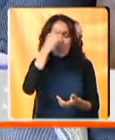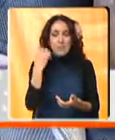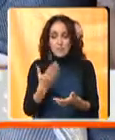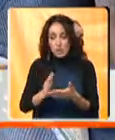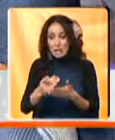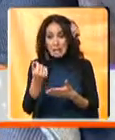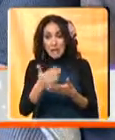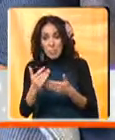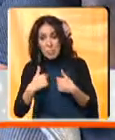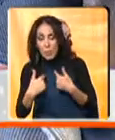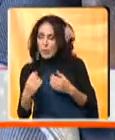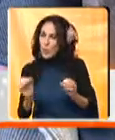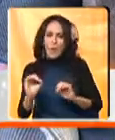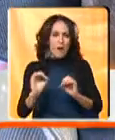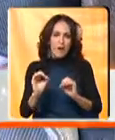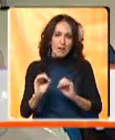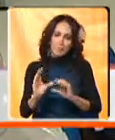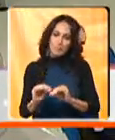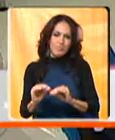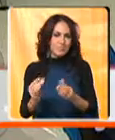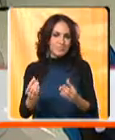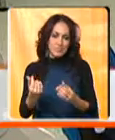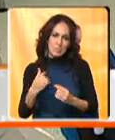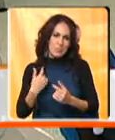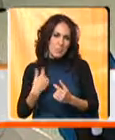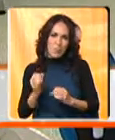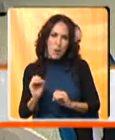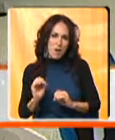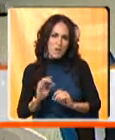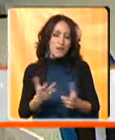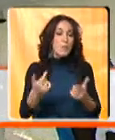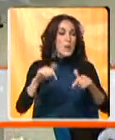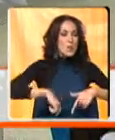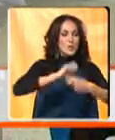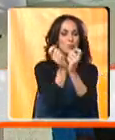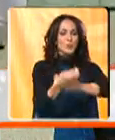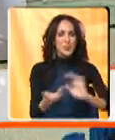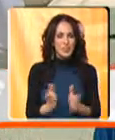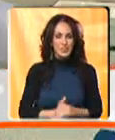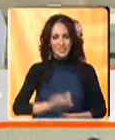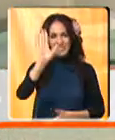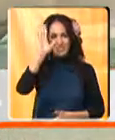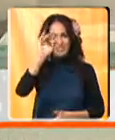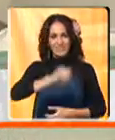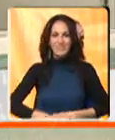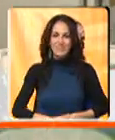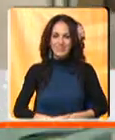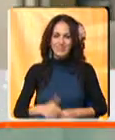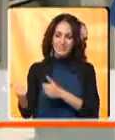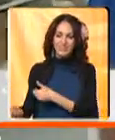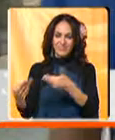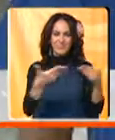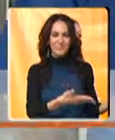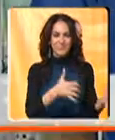sobrava para mim. Nunca, nunca sobrava para mim. Mas hoje, tudo vai mudar. Olá, Sérgio.